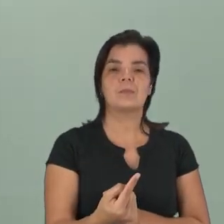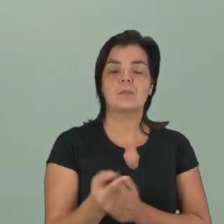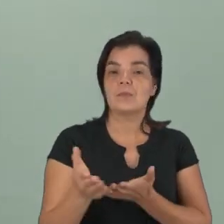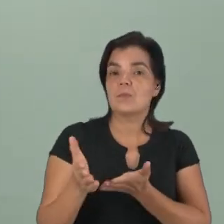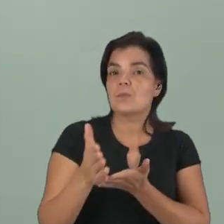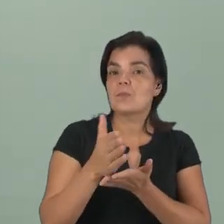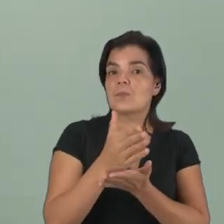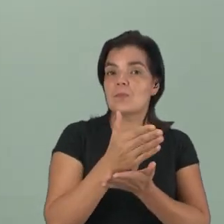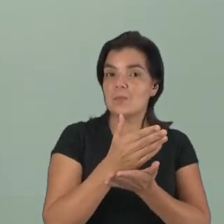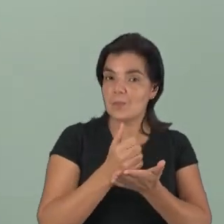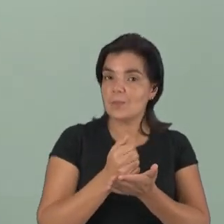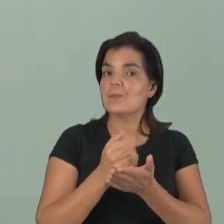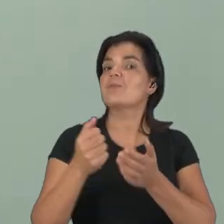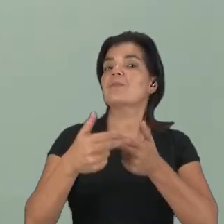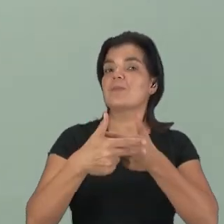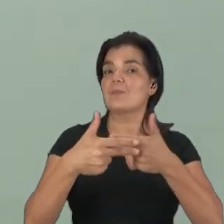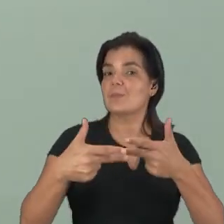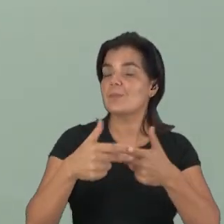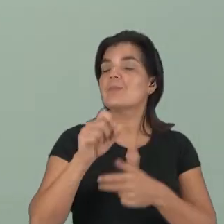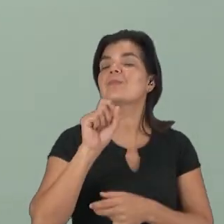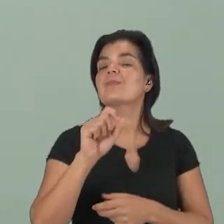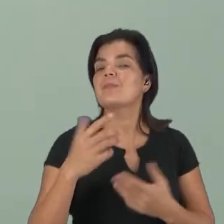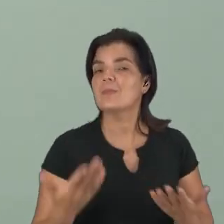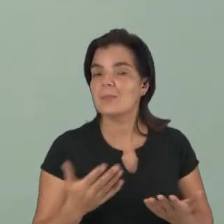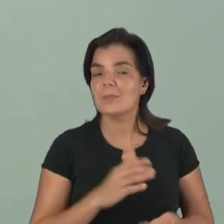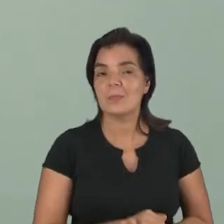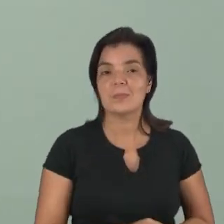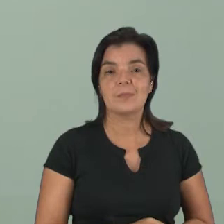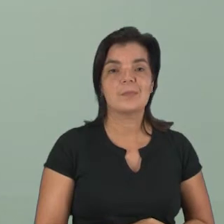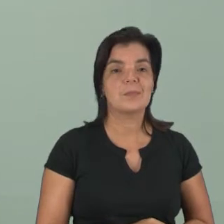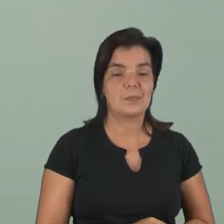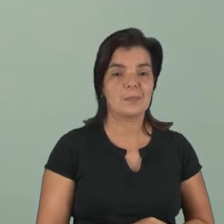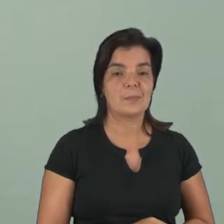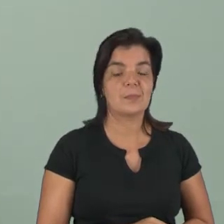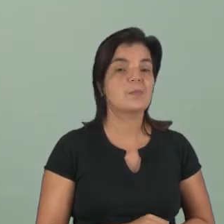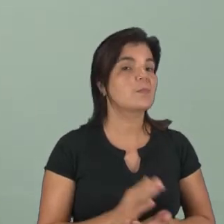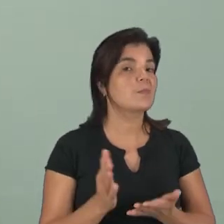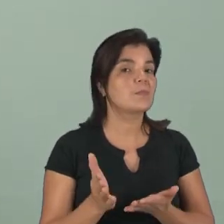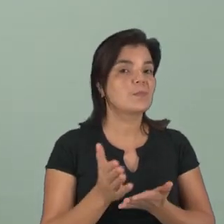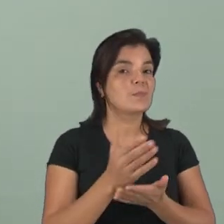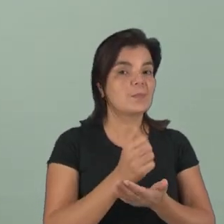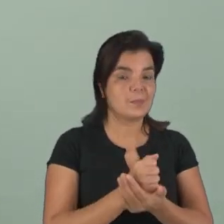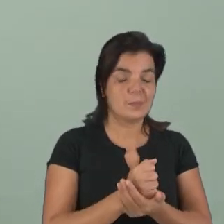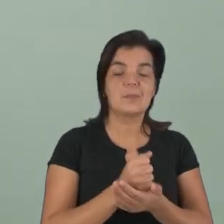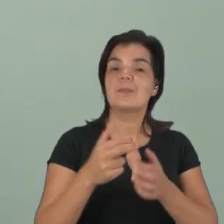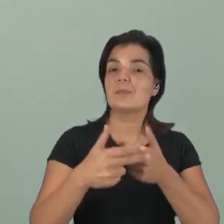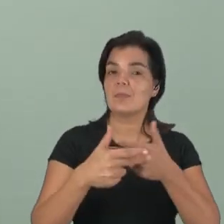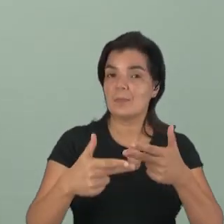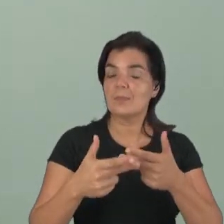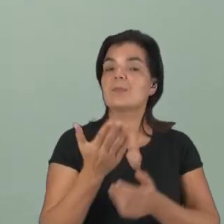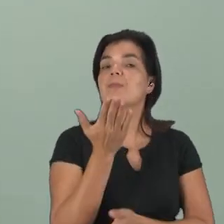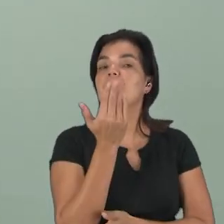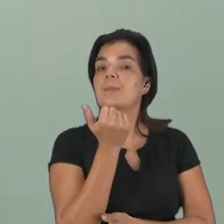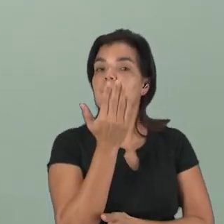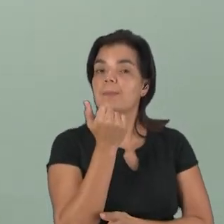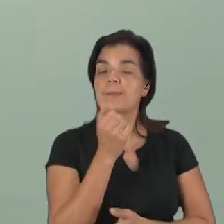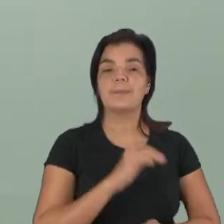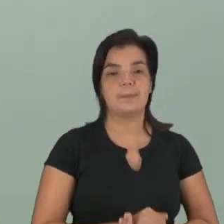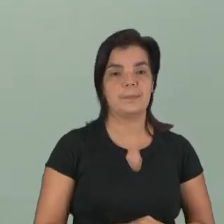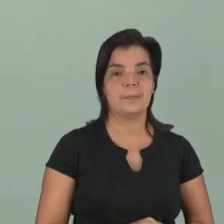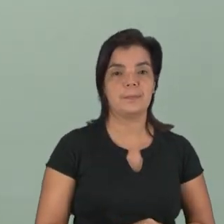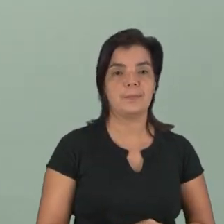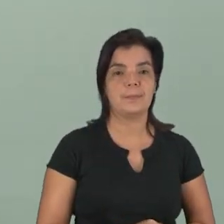e ele fez mais alguma coisa quem lembra o que foi que ele fez ele foi colher alimentos